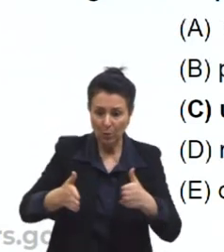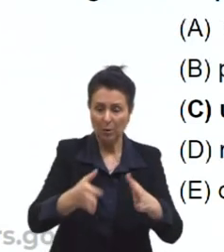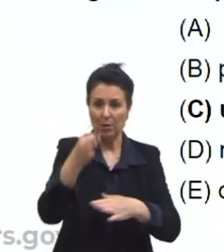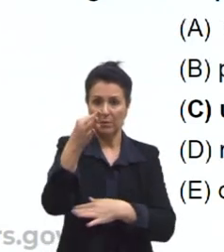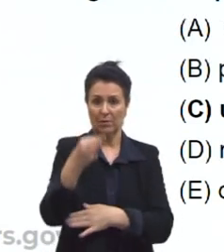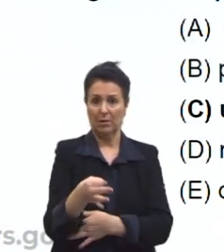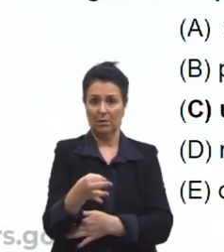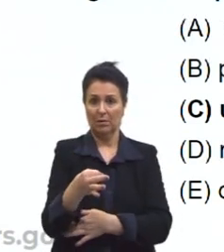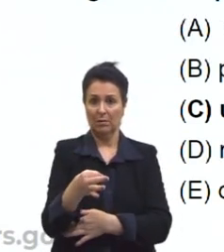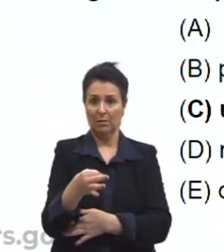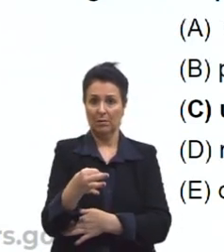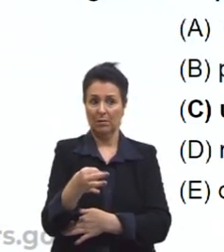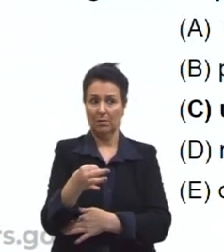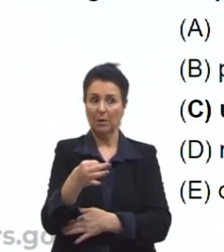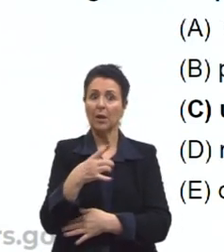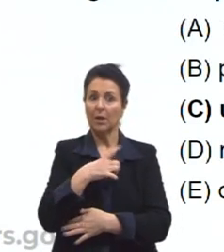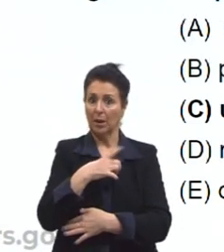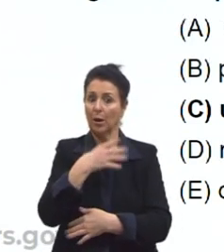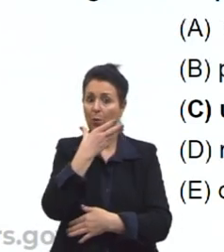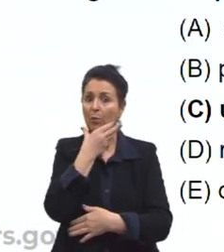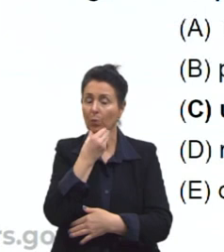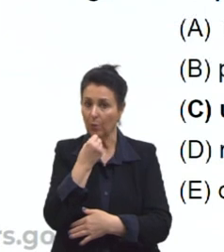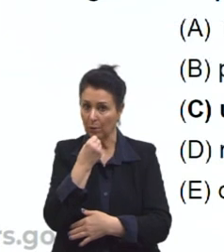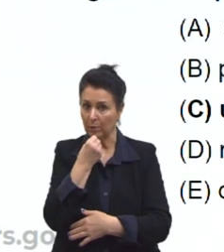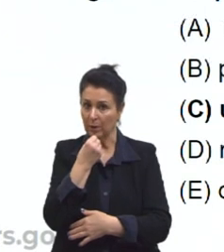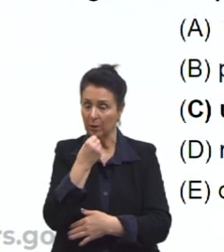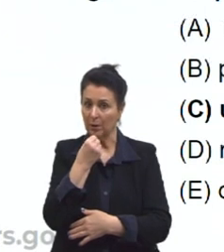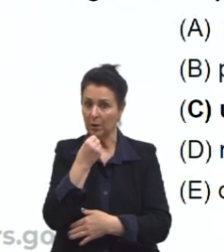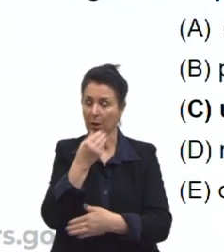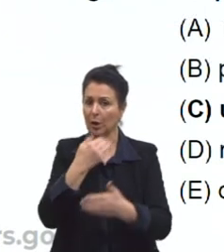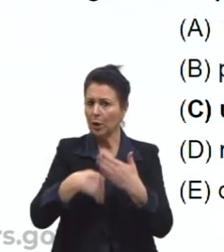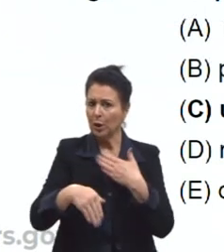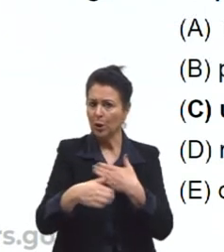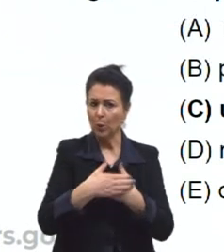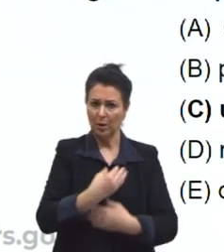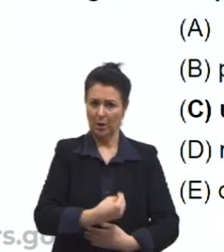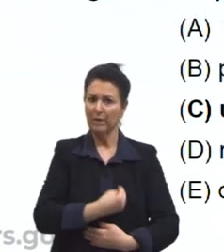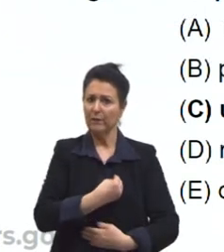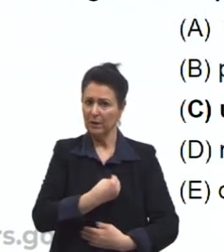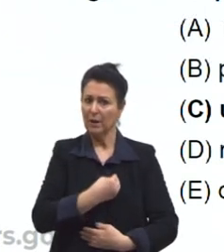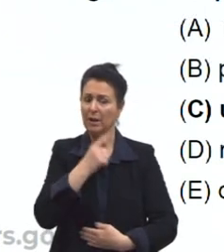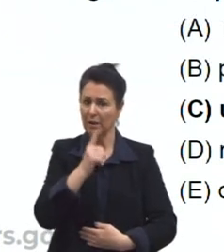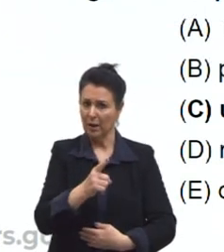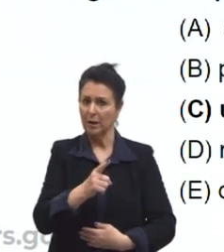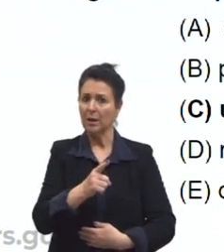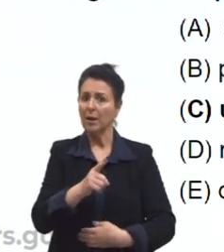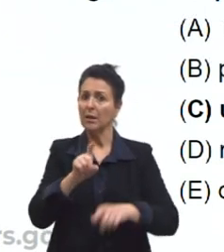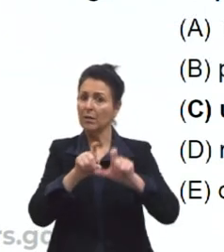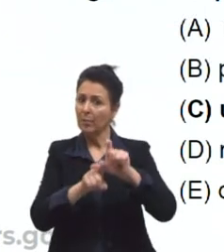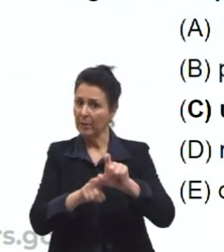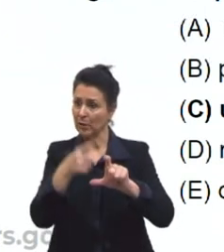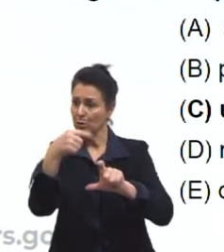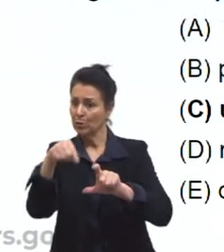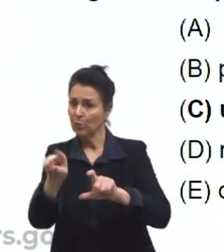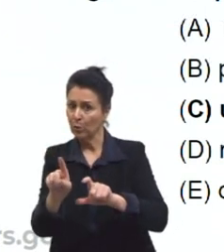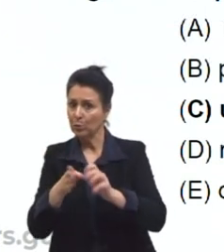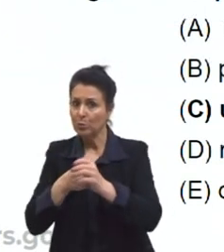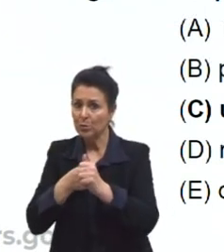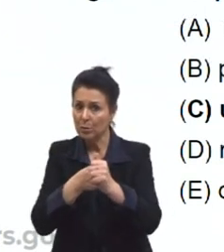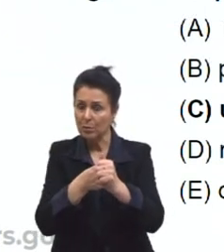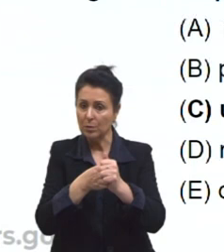tem um homem o fim para o qual seu de na toda a sua vida e Ação acontece porém